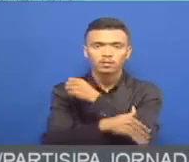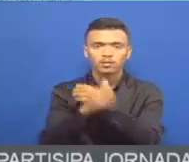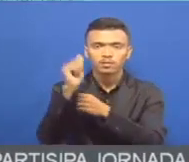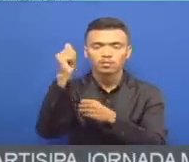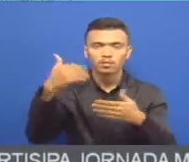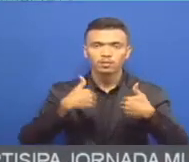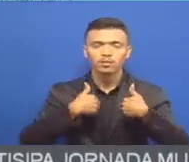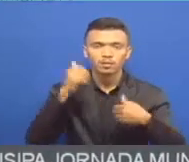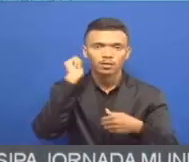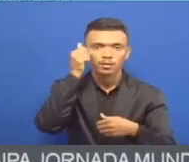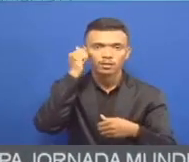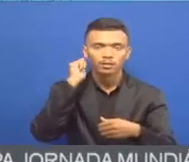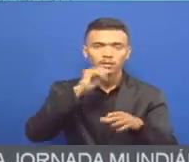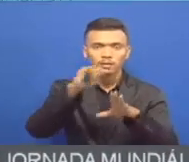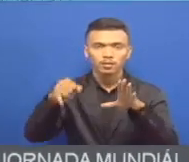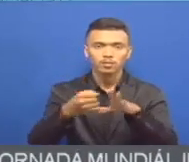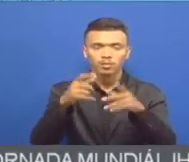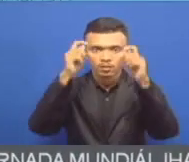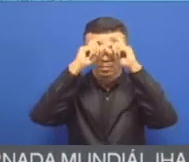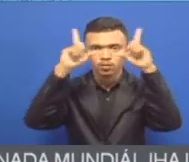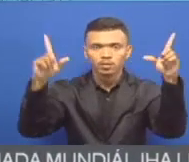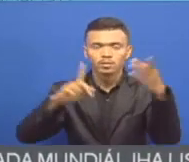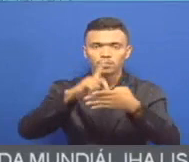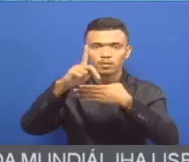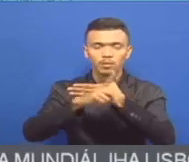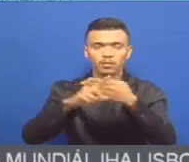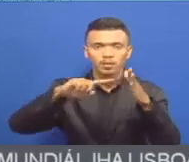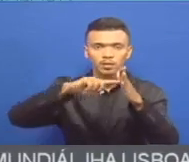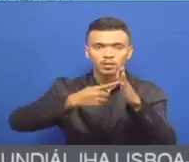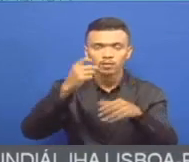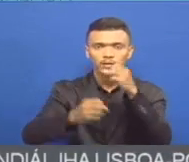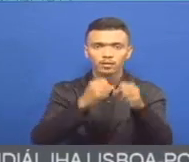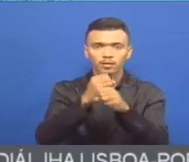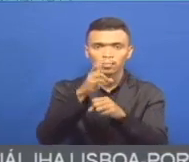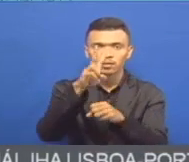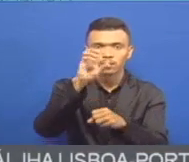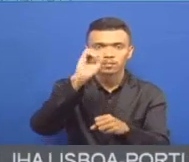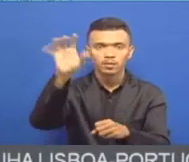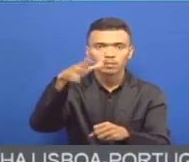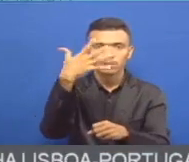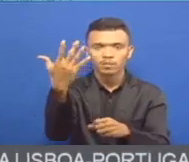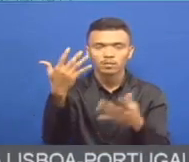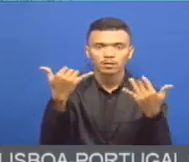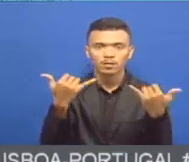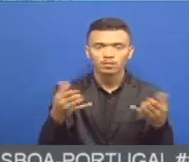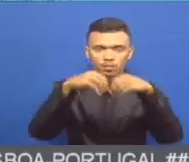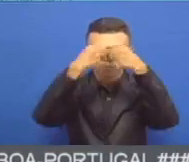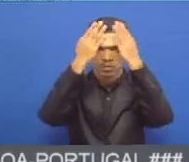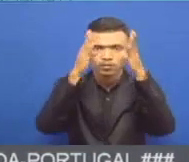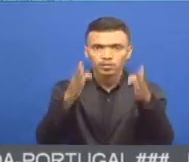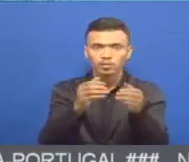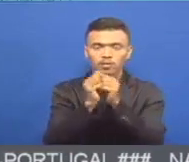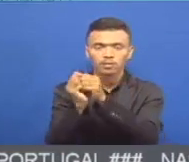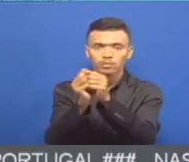ASEAN, inclui Timor-Leste. Programa refere hahu ona ihatinan rihundrua senula resen lima. Noda daun ne profesor hamutuk